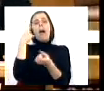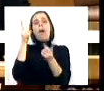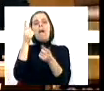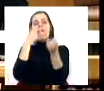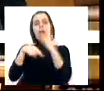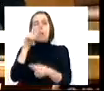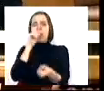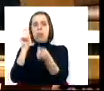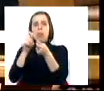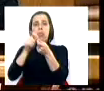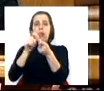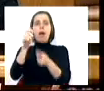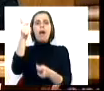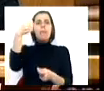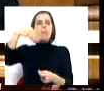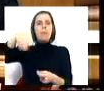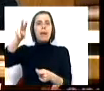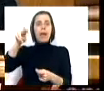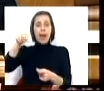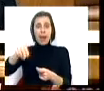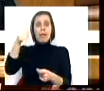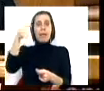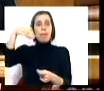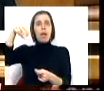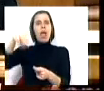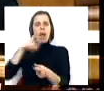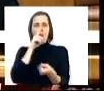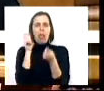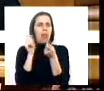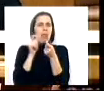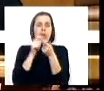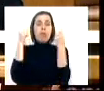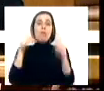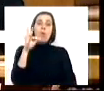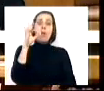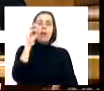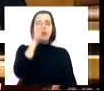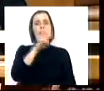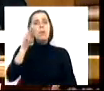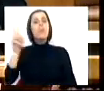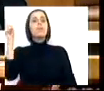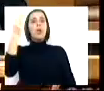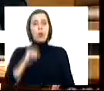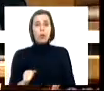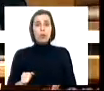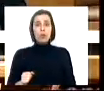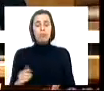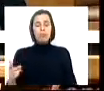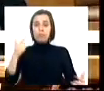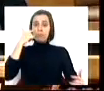a saldo que fez do BPN por uns míseros 40 milhões de euros?